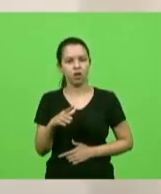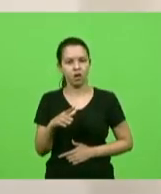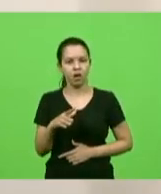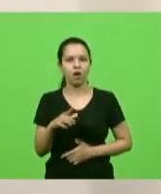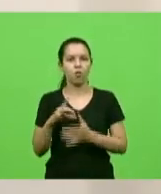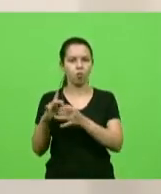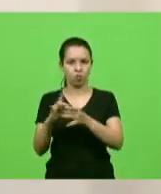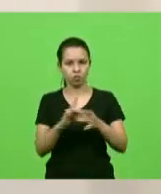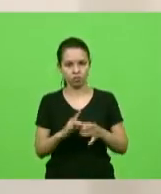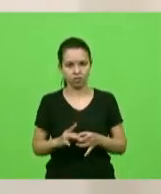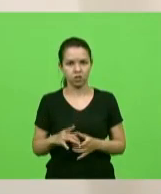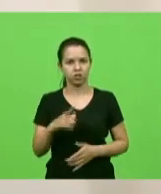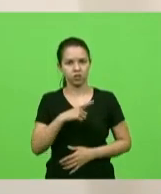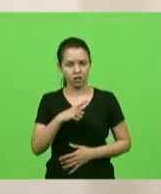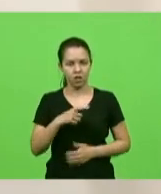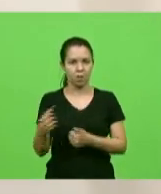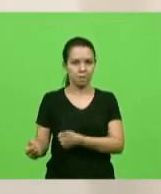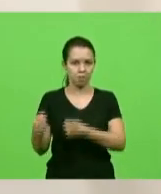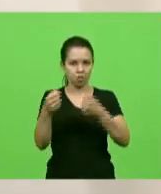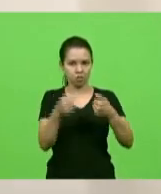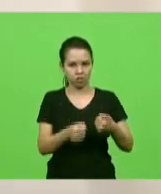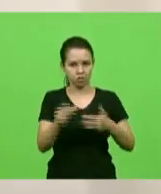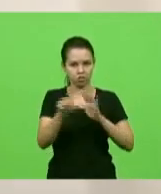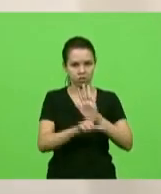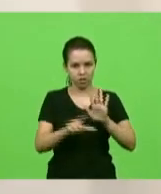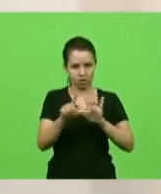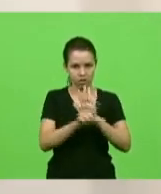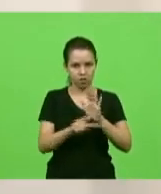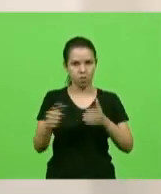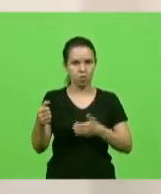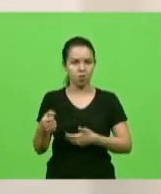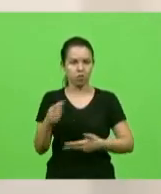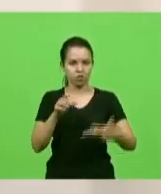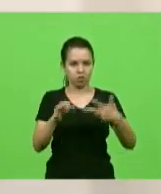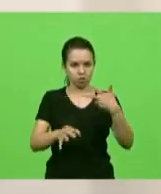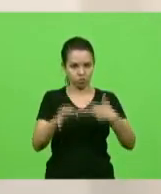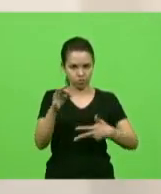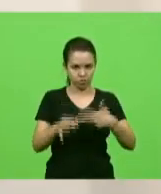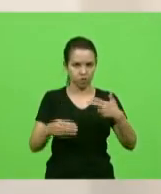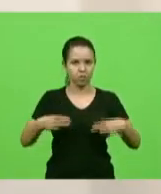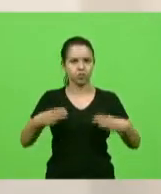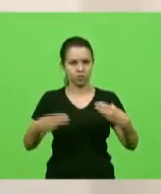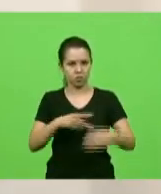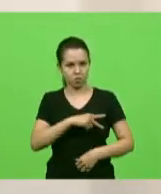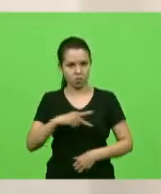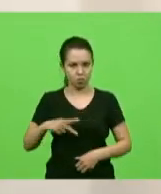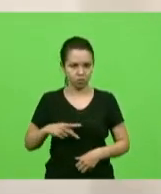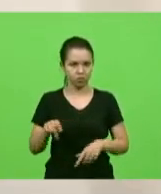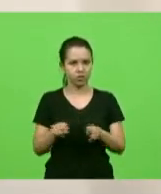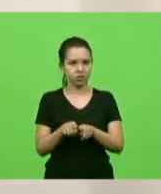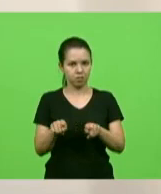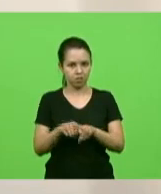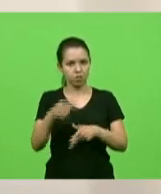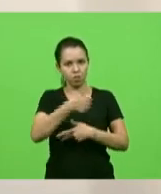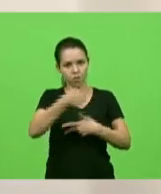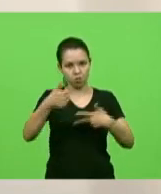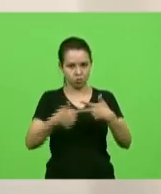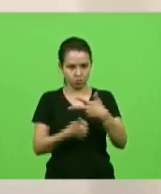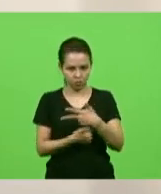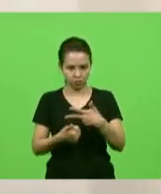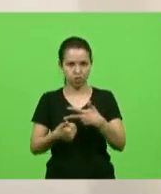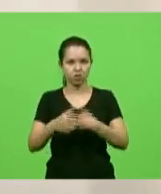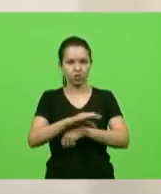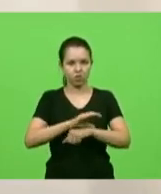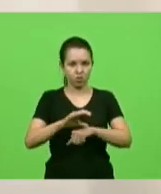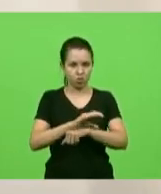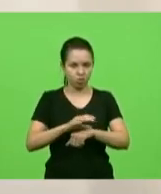o livre exercício do poder legislativo, do poder judiciário, do Ministério Público e dos poderes constitucionais das unidades